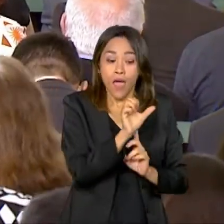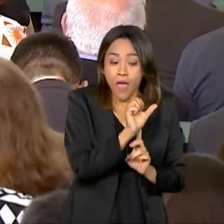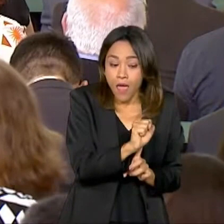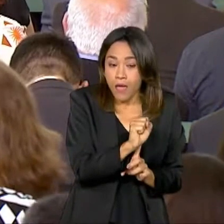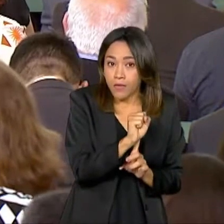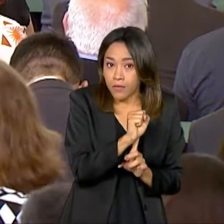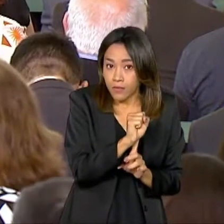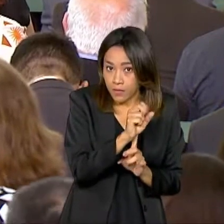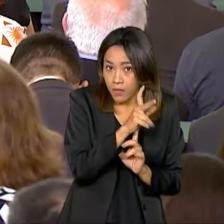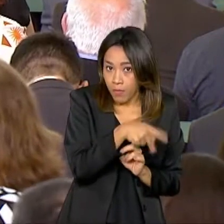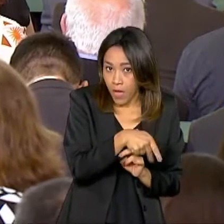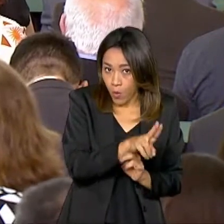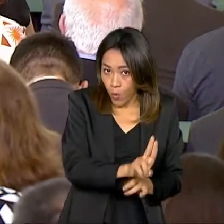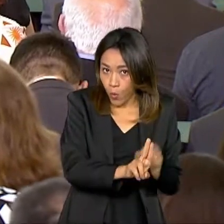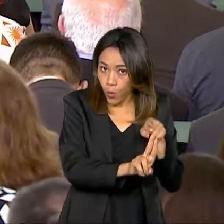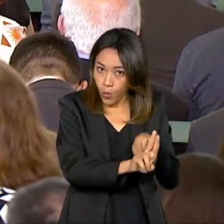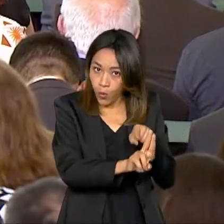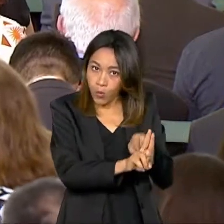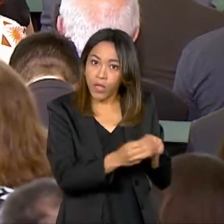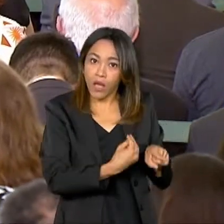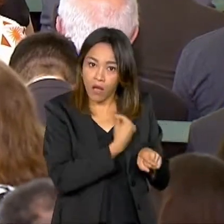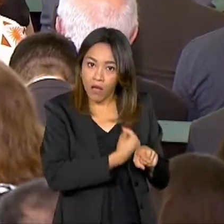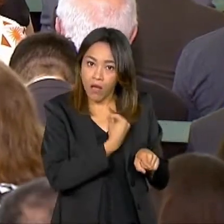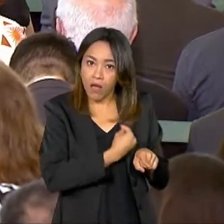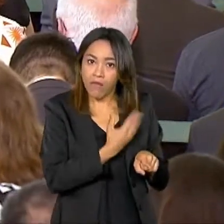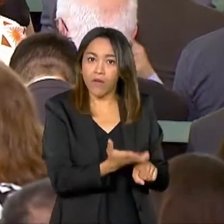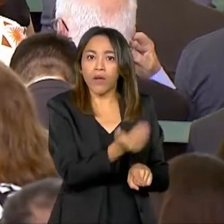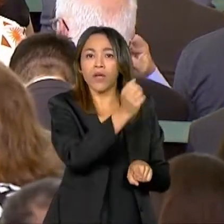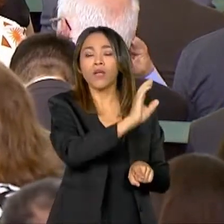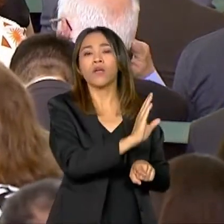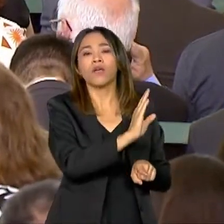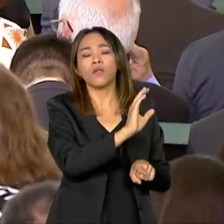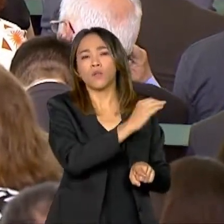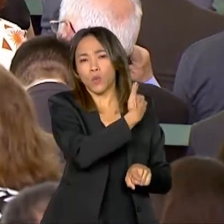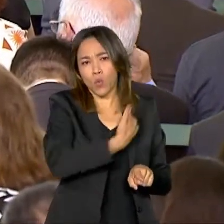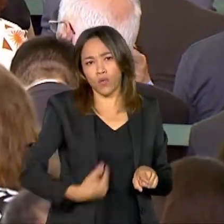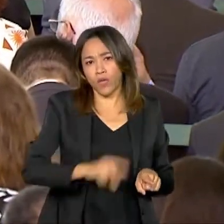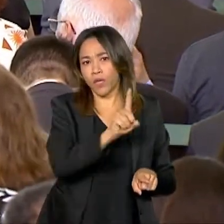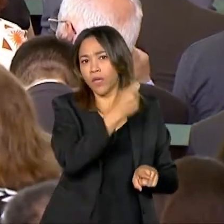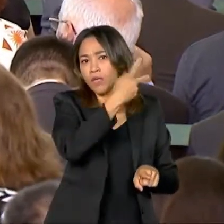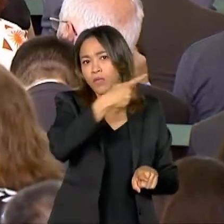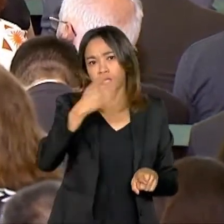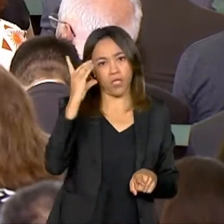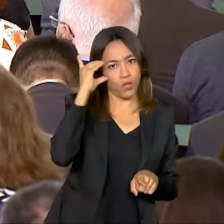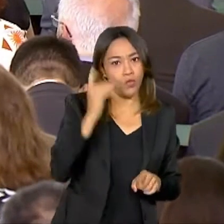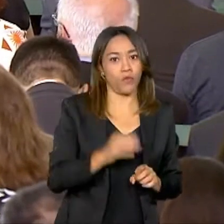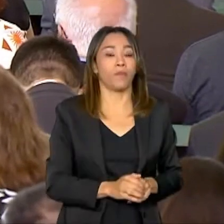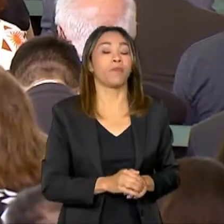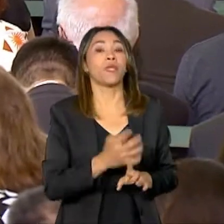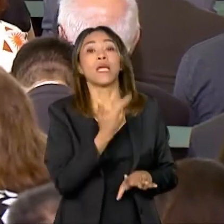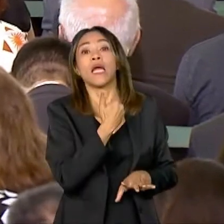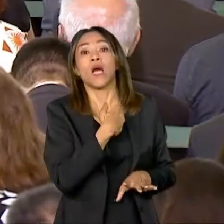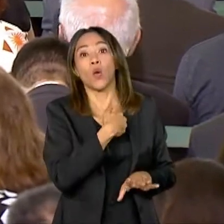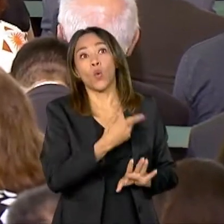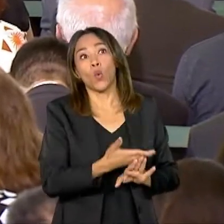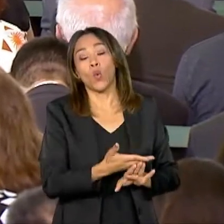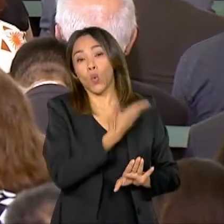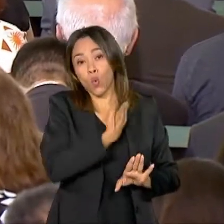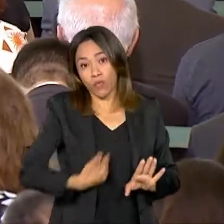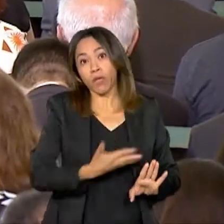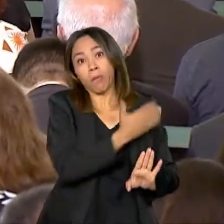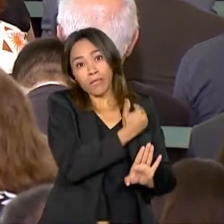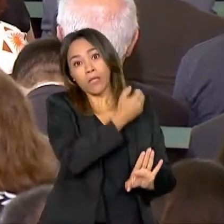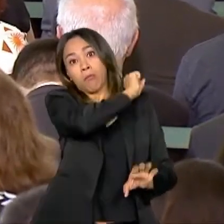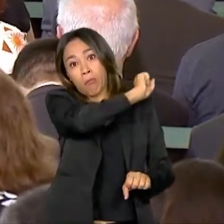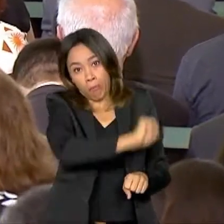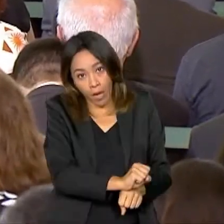no governo da presidenta Dilma de fazer toda sua transformação digital super importante o governo anterior ele parou esse processo para focar no processo